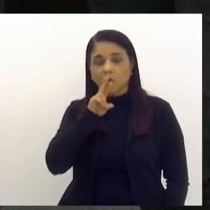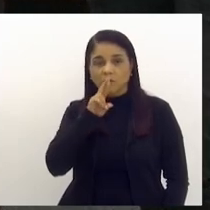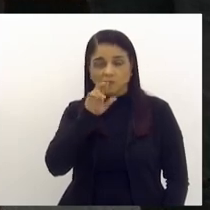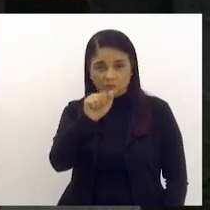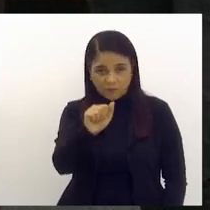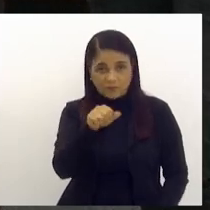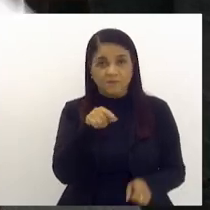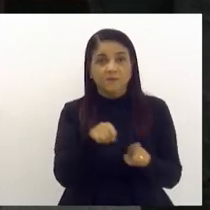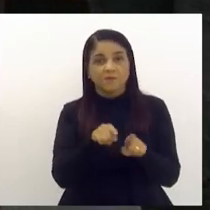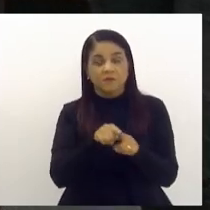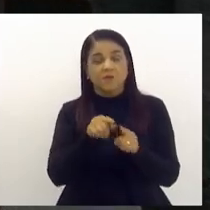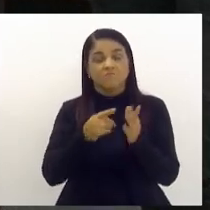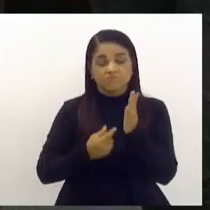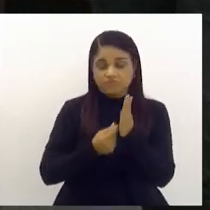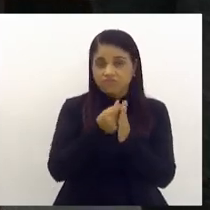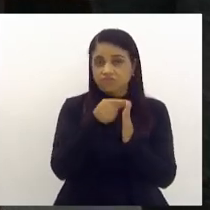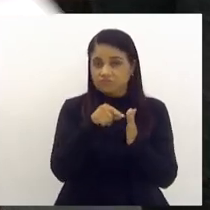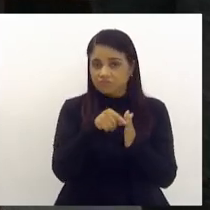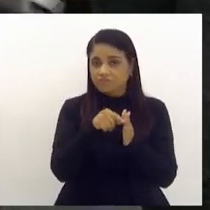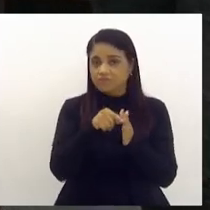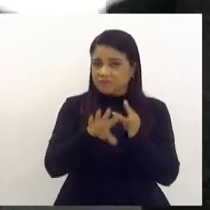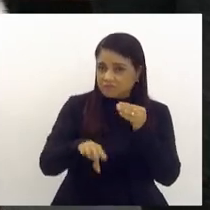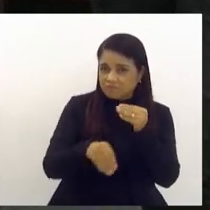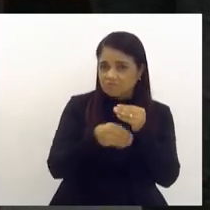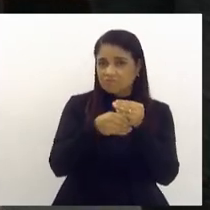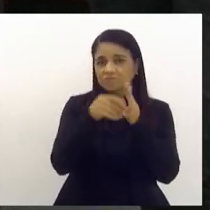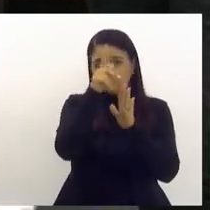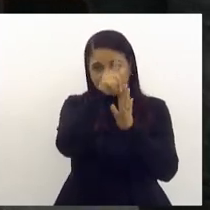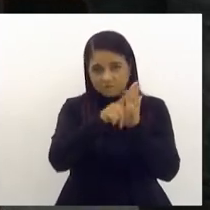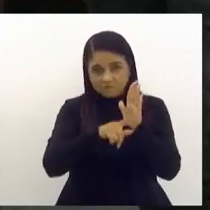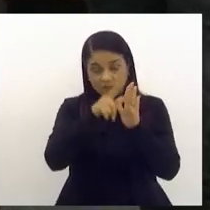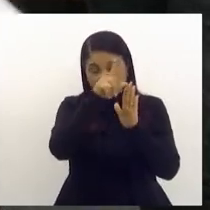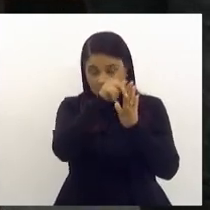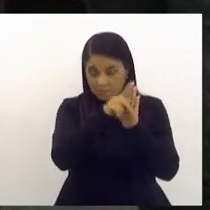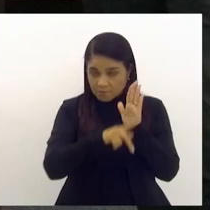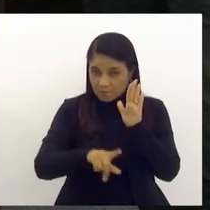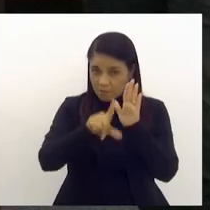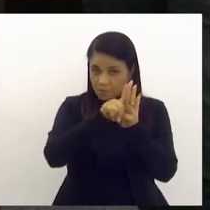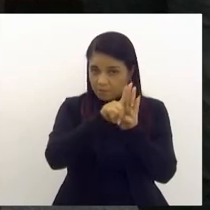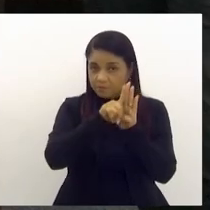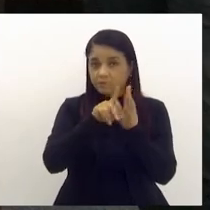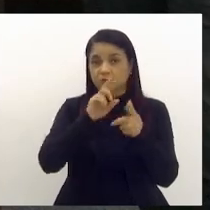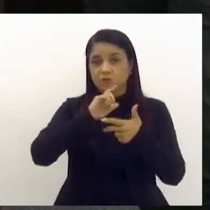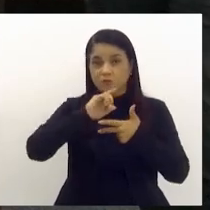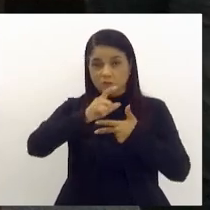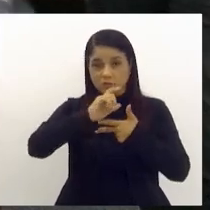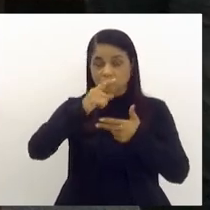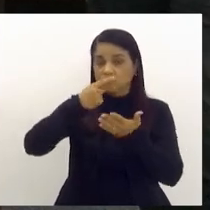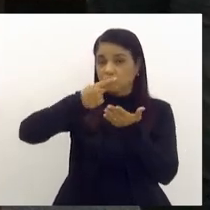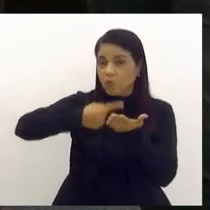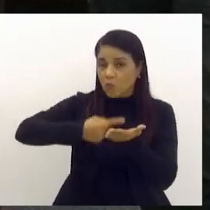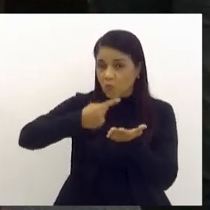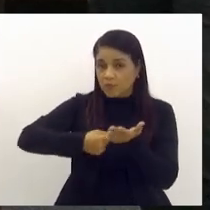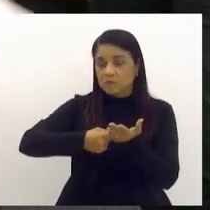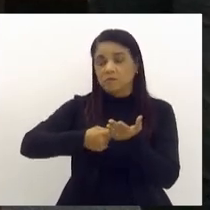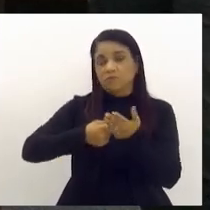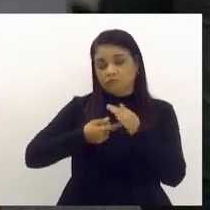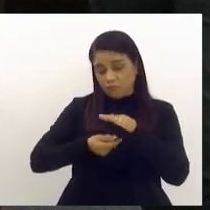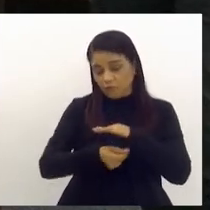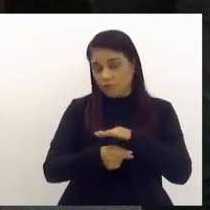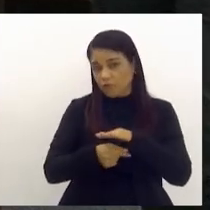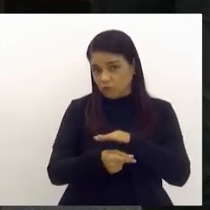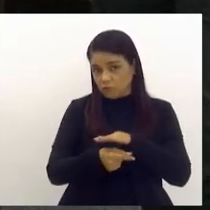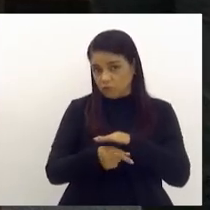do orçamento emendarmos ações e projetos possíveis para o Executivo cumprir nos fundos. E aí já peço